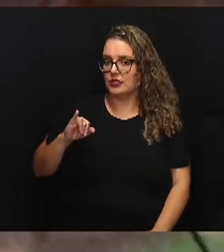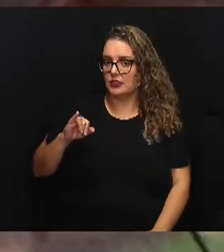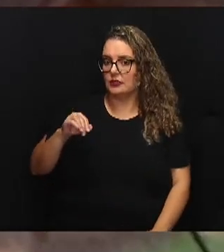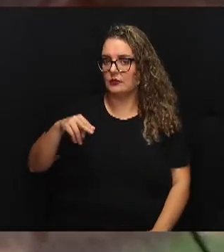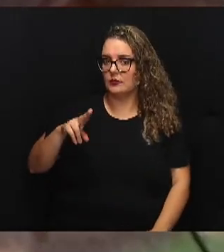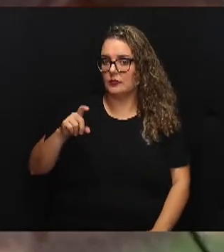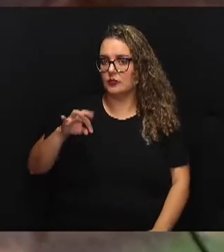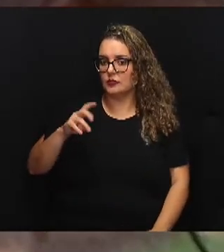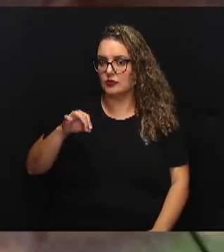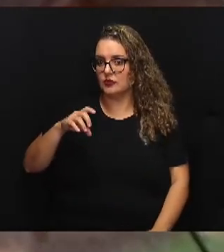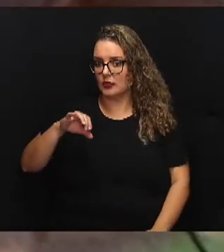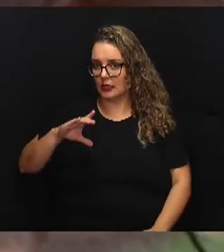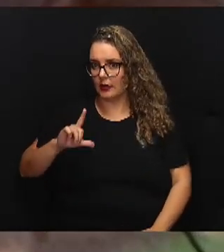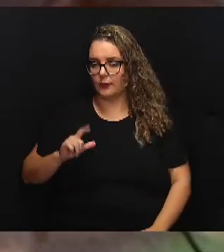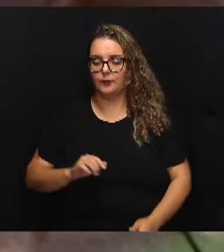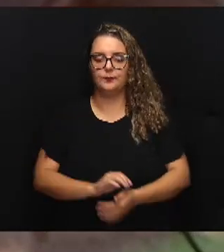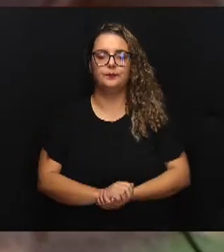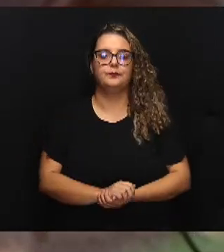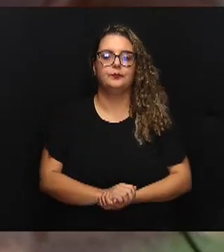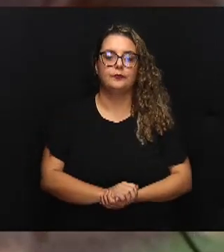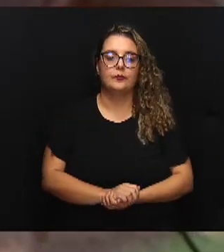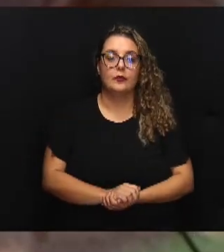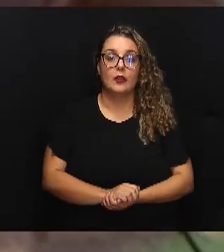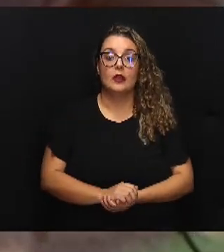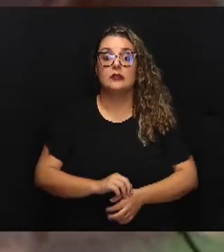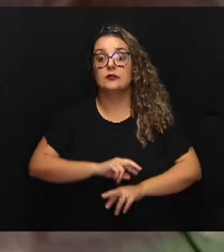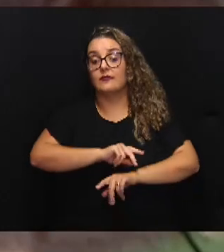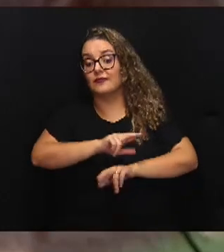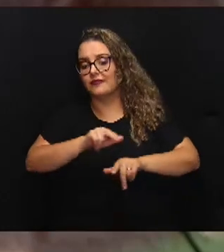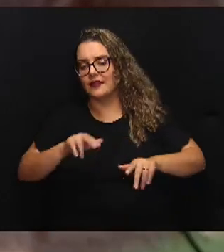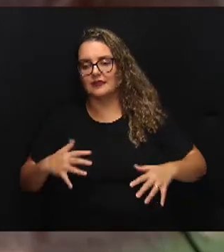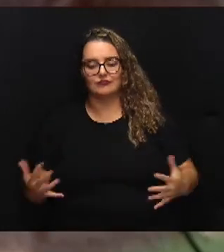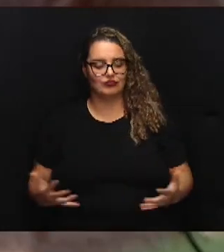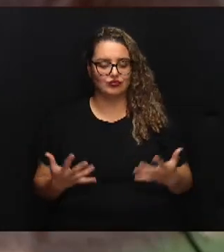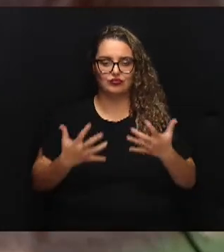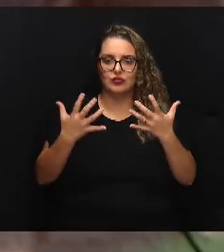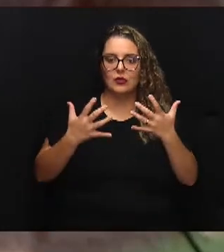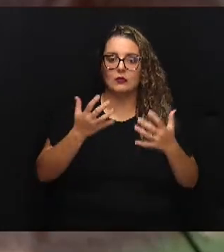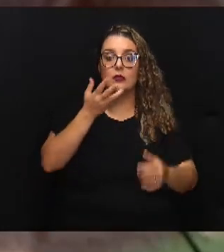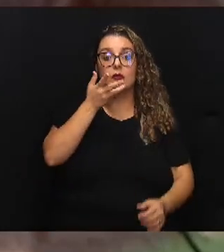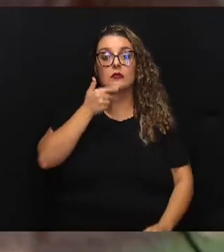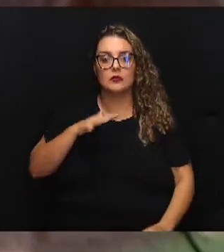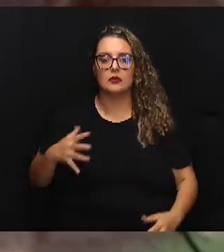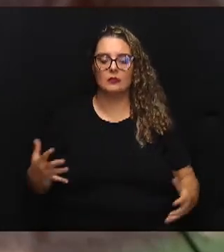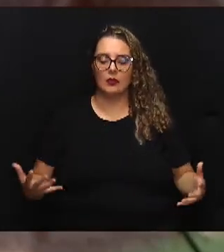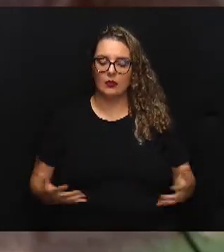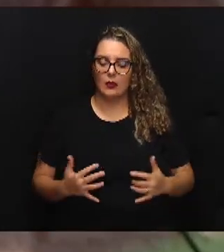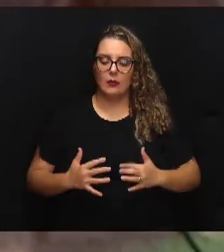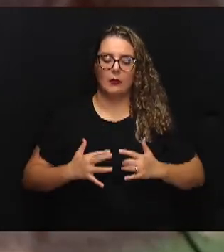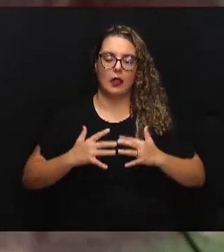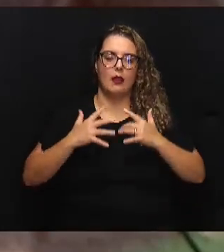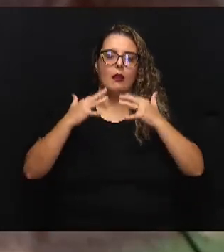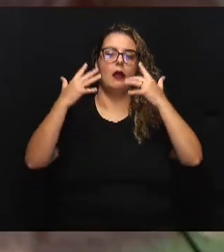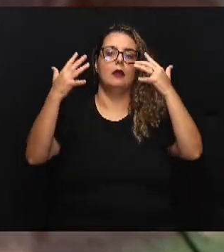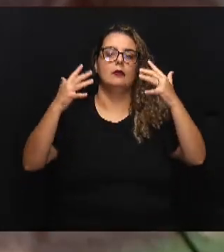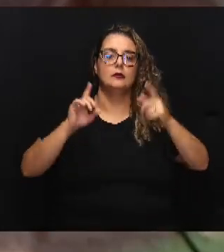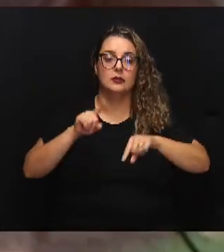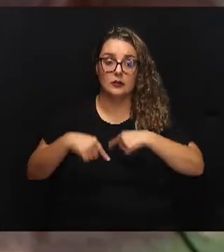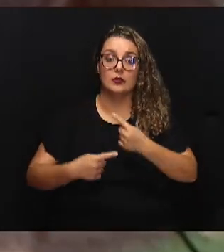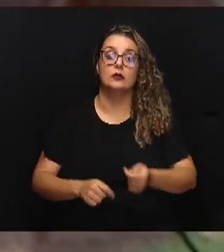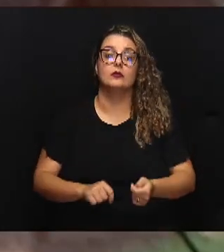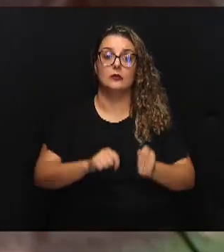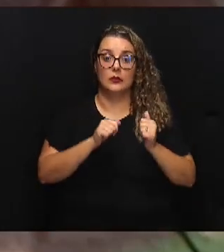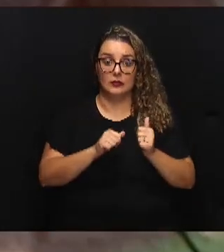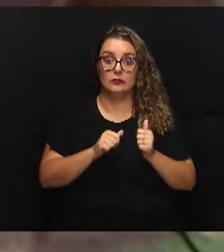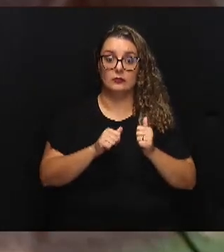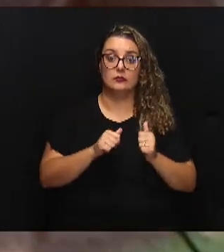tônicos durante esses 30 minutos de atendimento, que são passados por corpo dessa criança, que tem essa estimulação, e com isso a gente tem outros benefícios ganhos